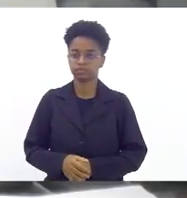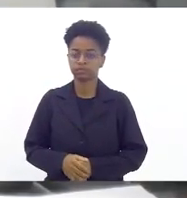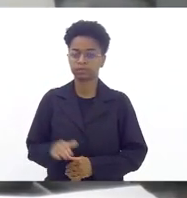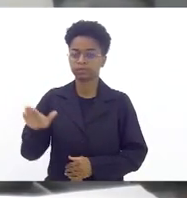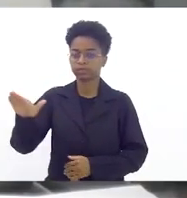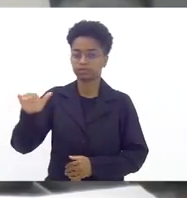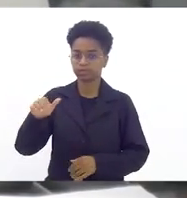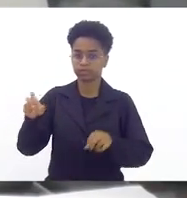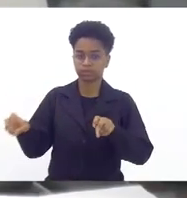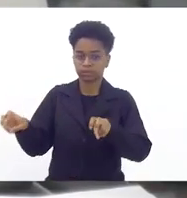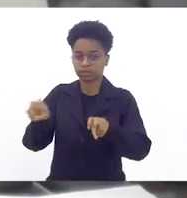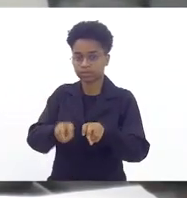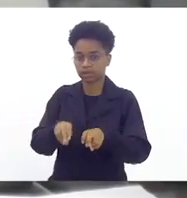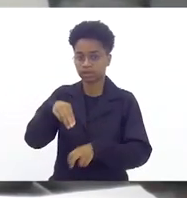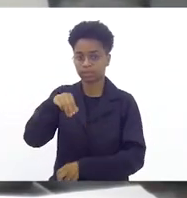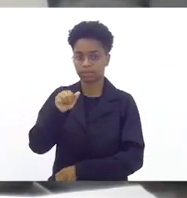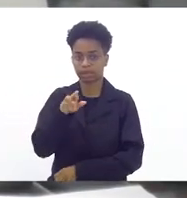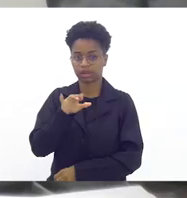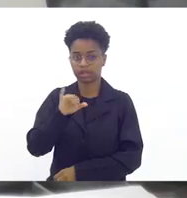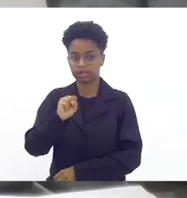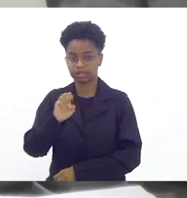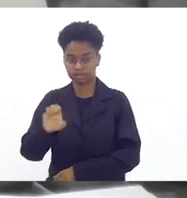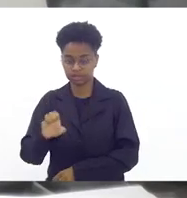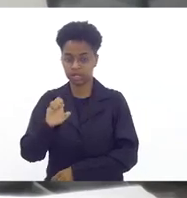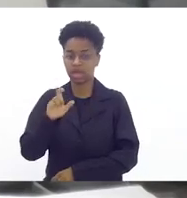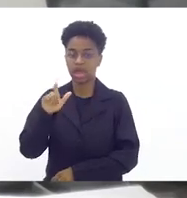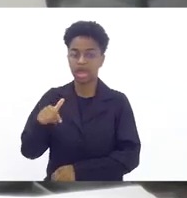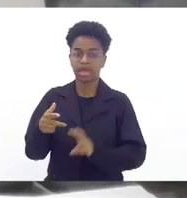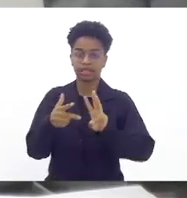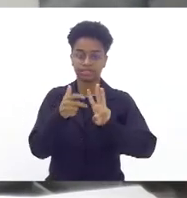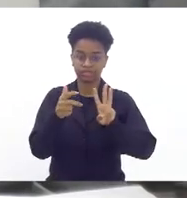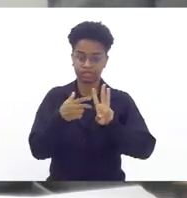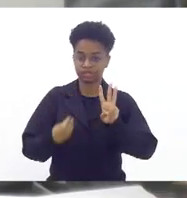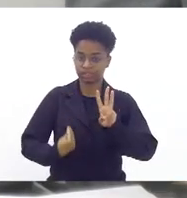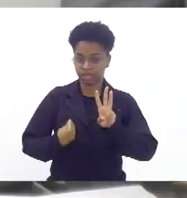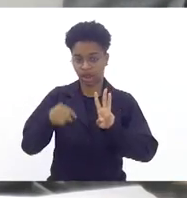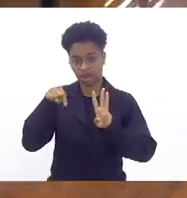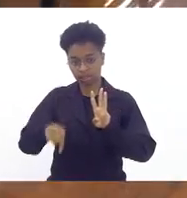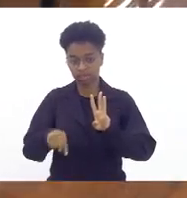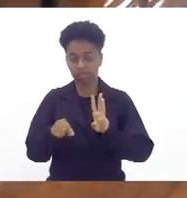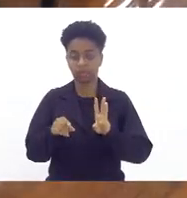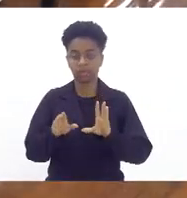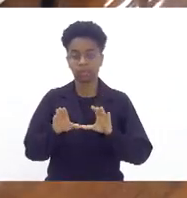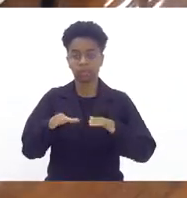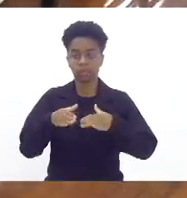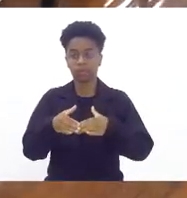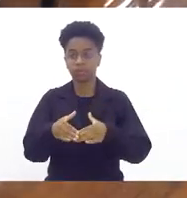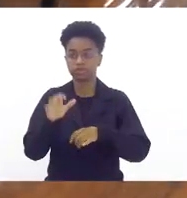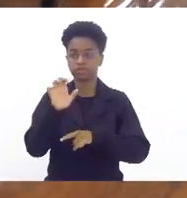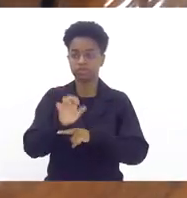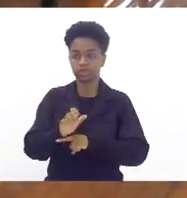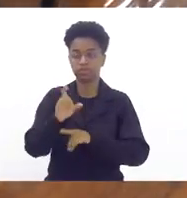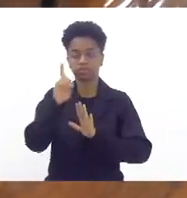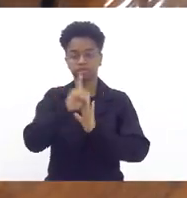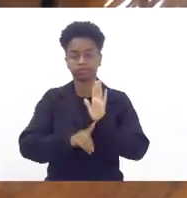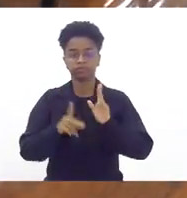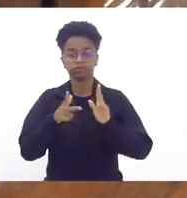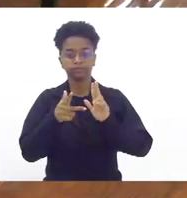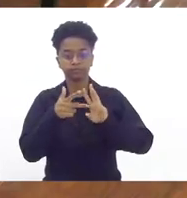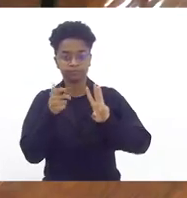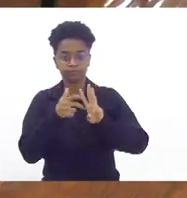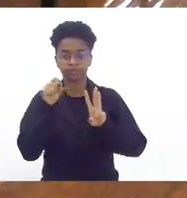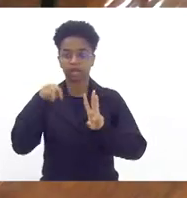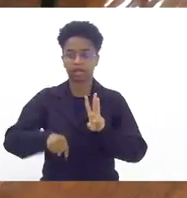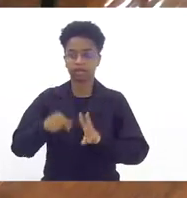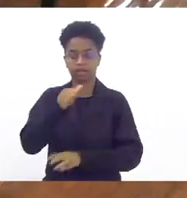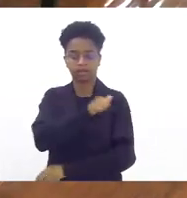a Marisa Guarani, que é uma indígena que está com a gente aqui, do Conselho Estadual. de Direitos Indígenas do Rio